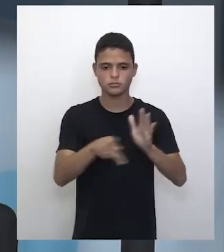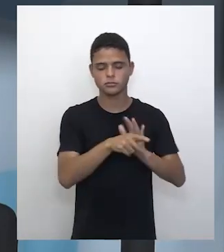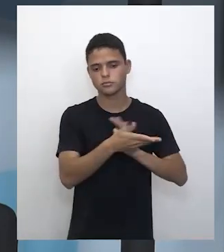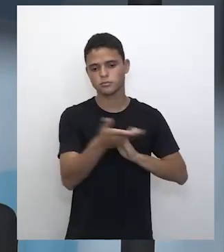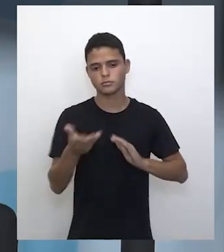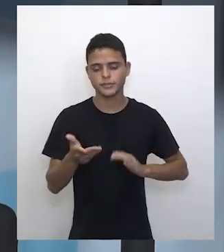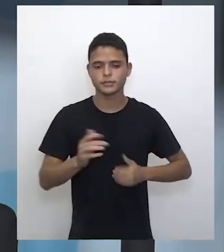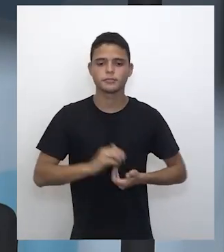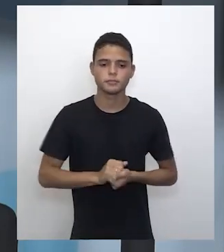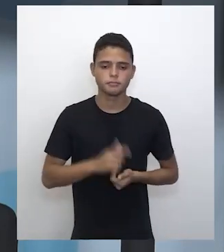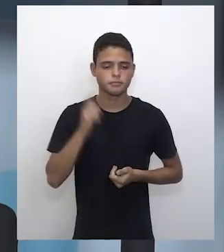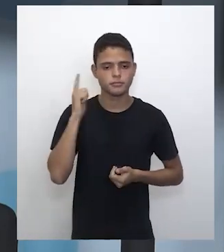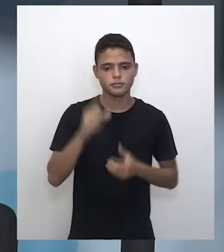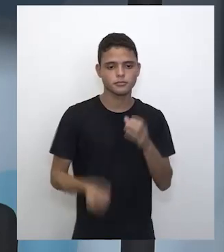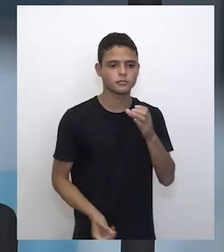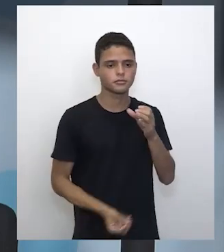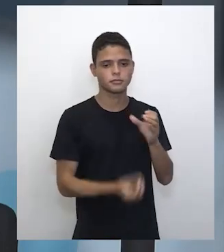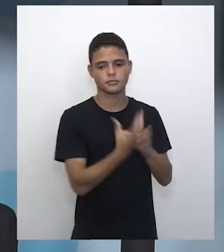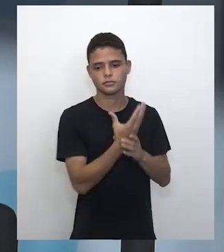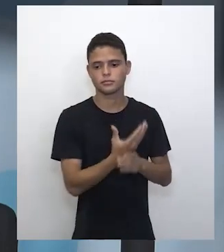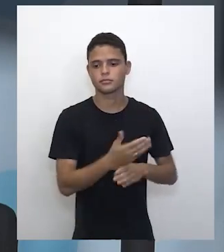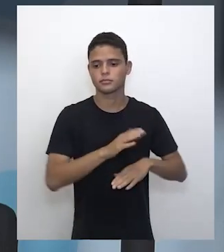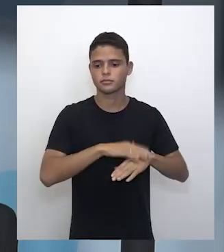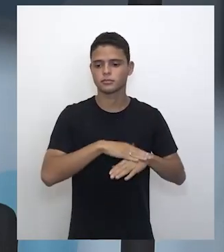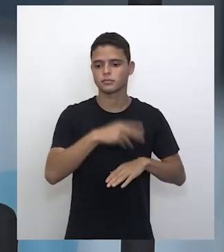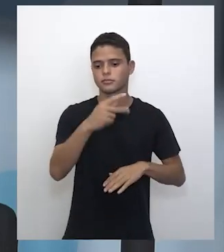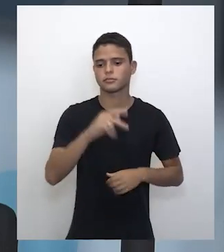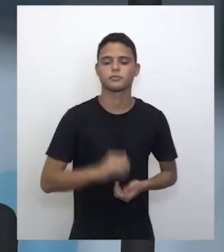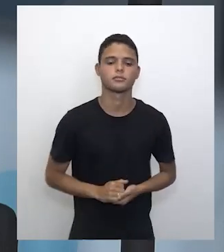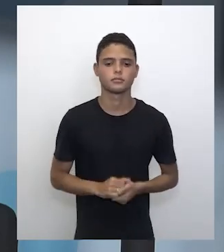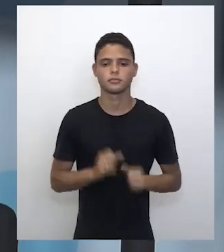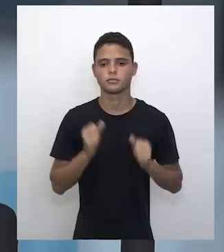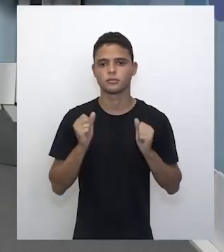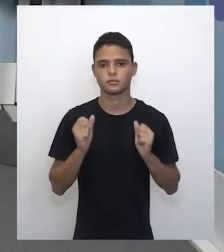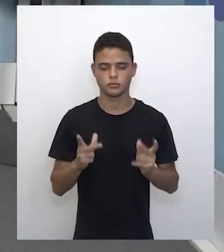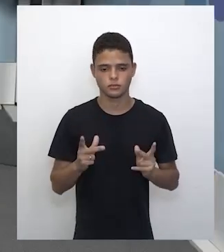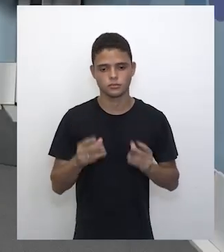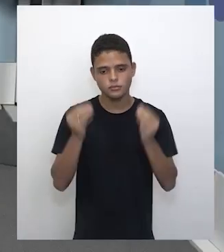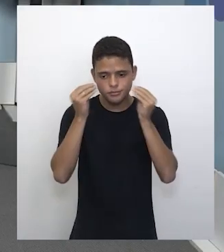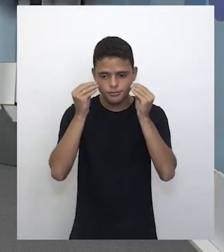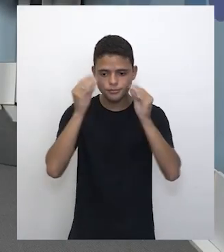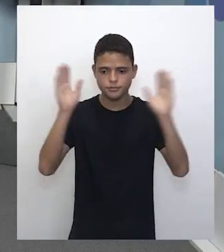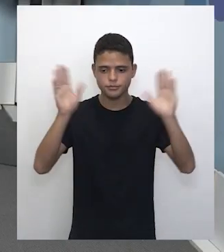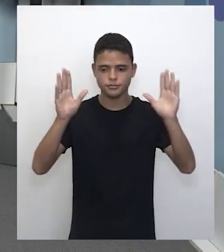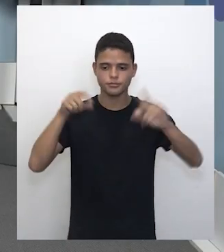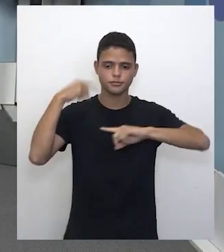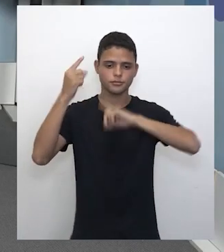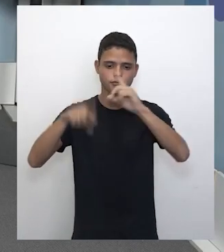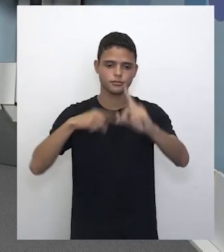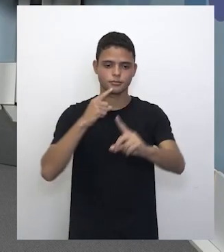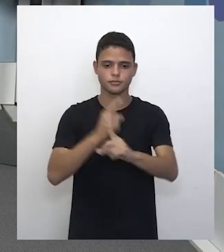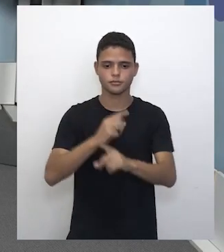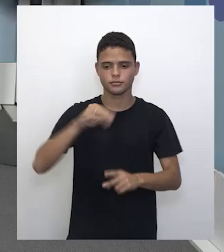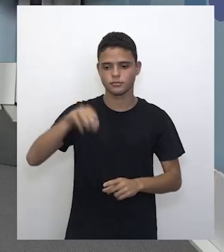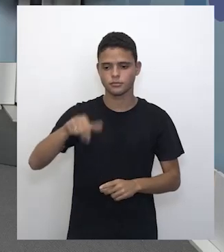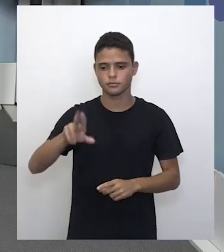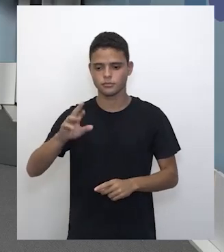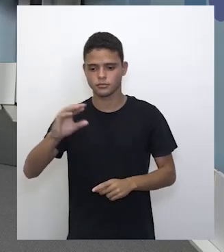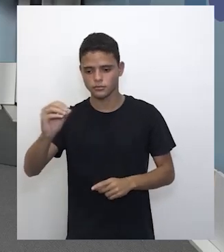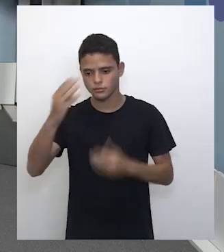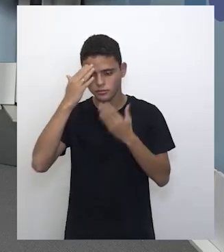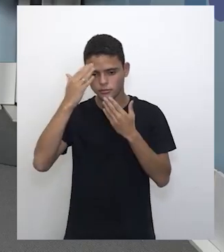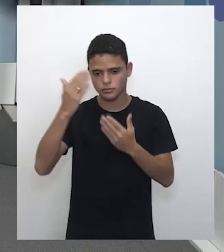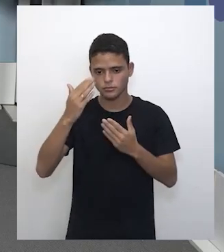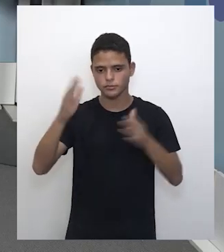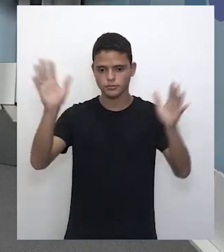para que vocês também consigam produzir os textos de vocês, que é isso que a gente quer, tá bom? Então, beijo grande e até a próxima aula, professor Mauro. Muito obrigada. Obrigado, eu que